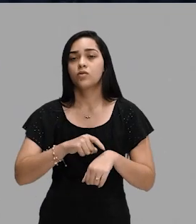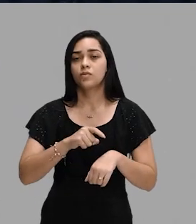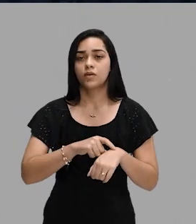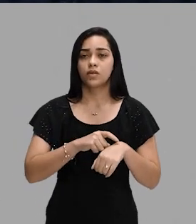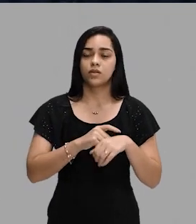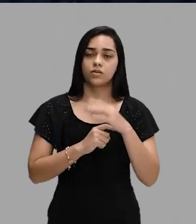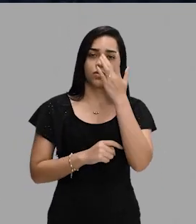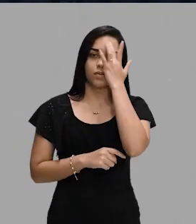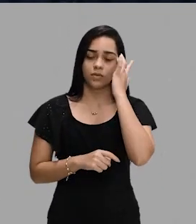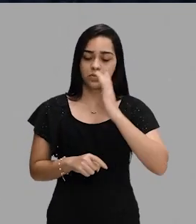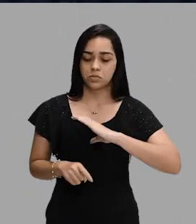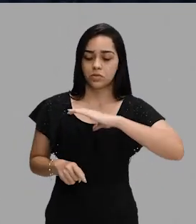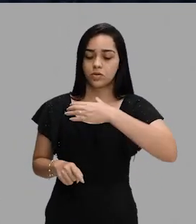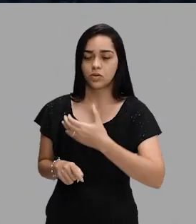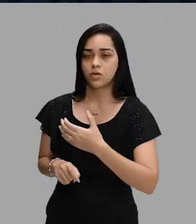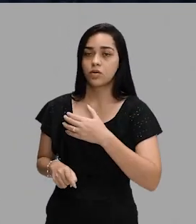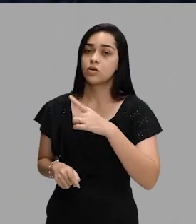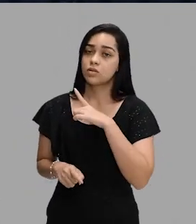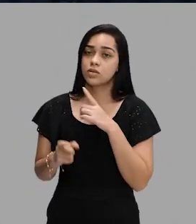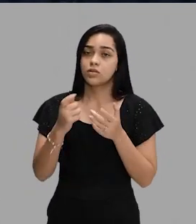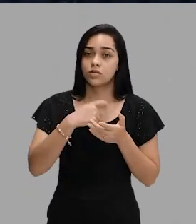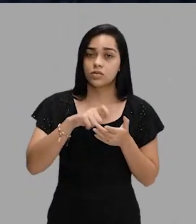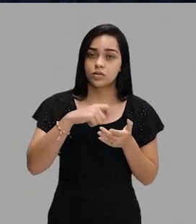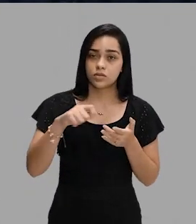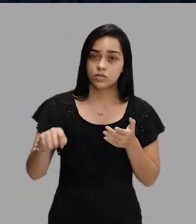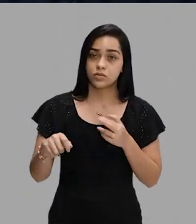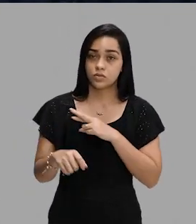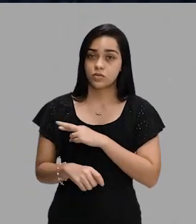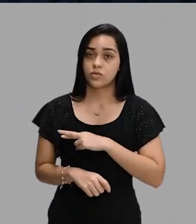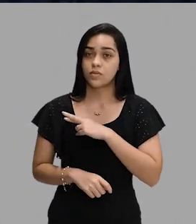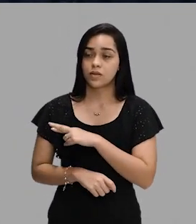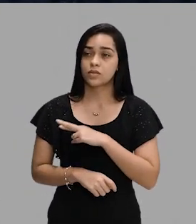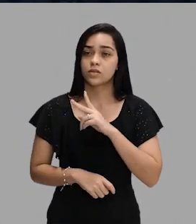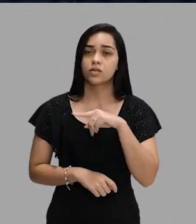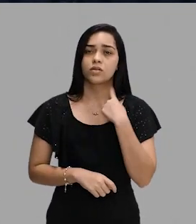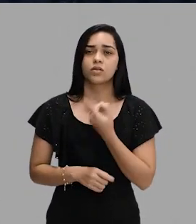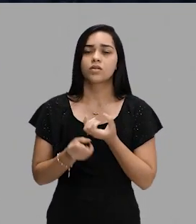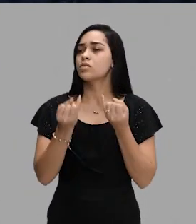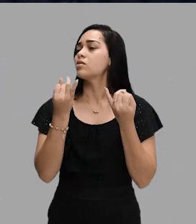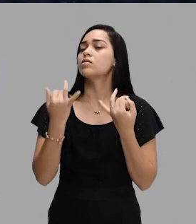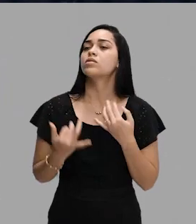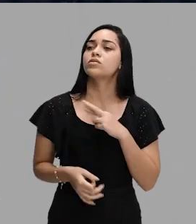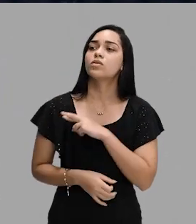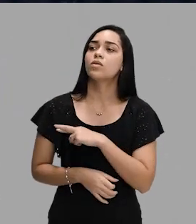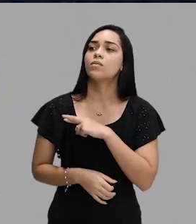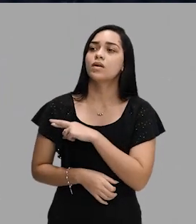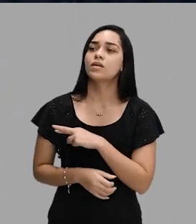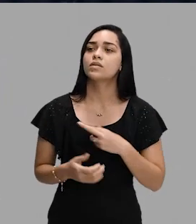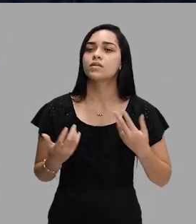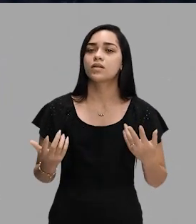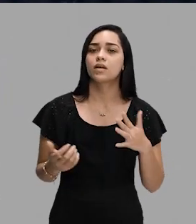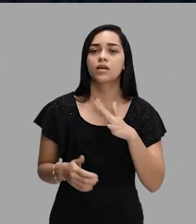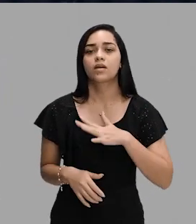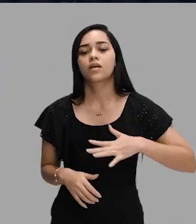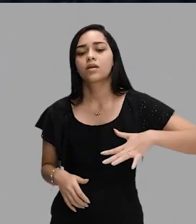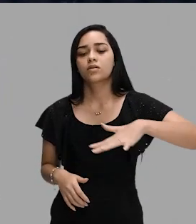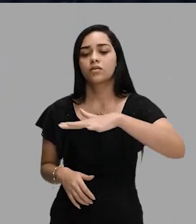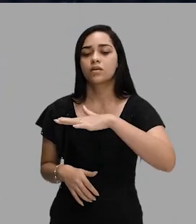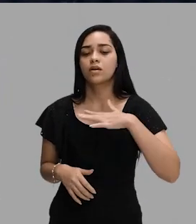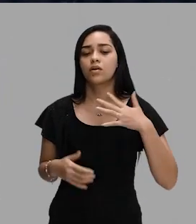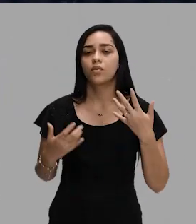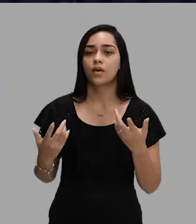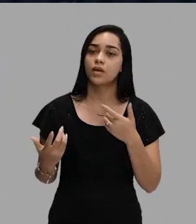selvagem, do herói nacional, nos escritos, nos romances. Quando nós falamos de romance regional,